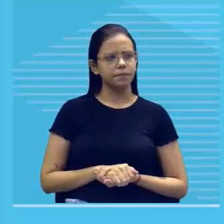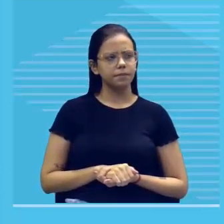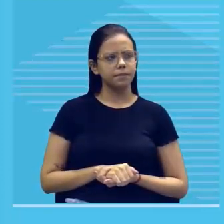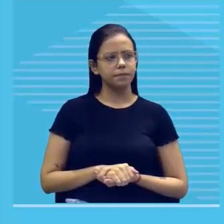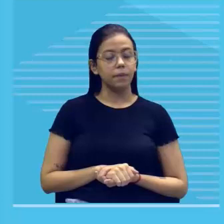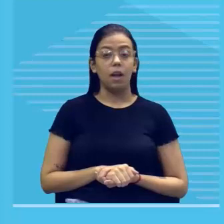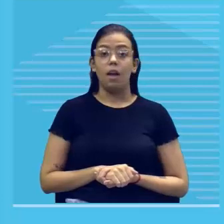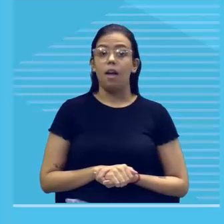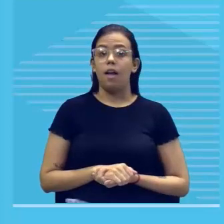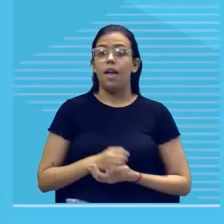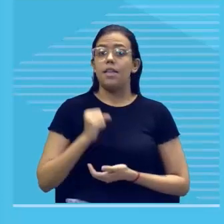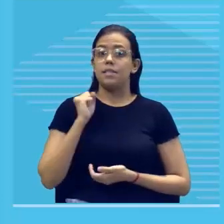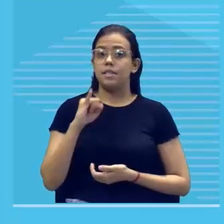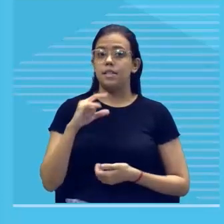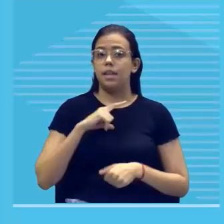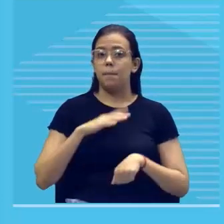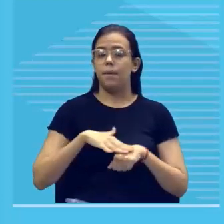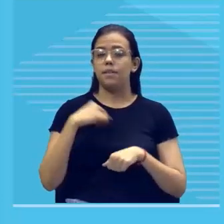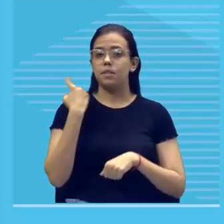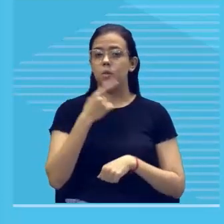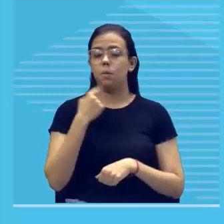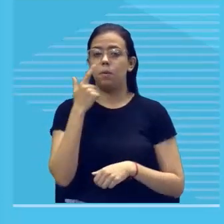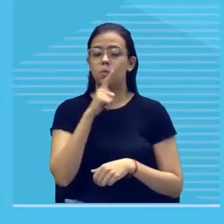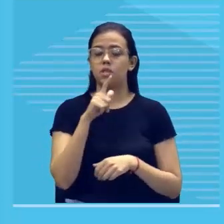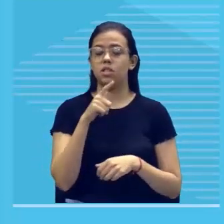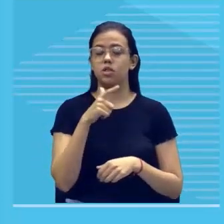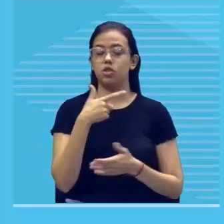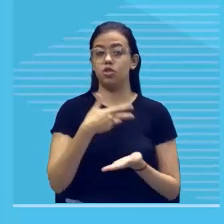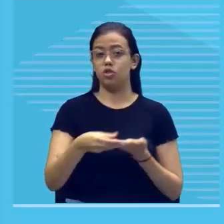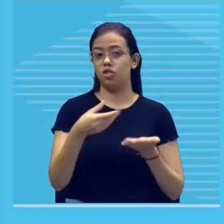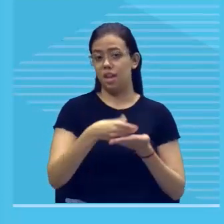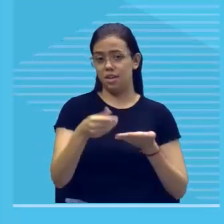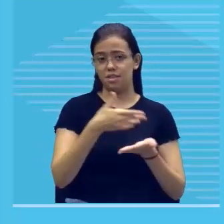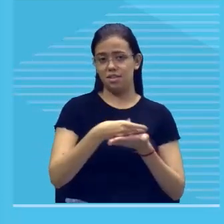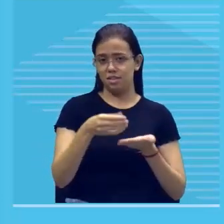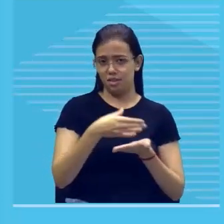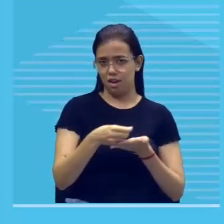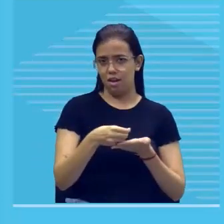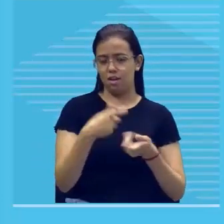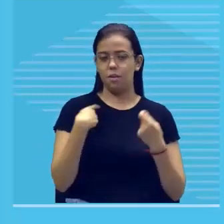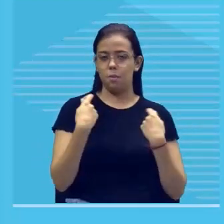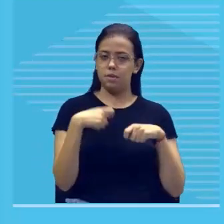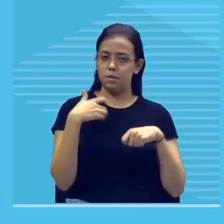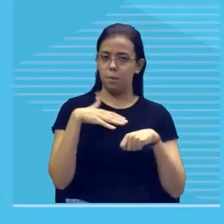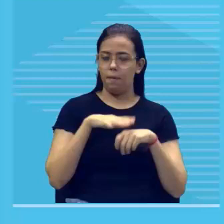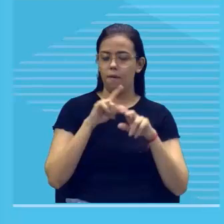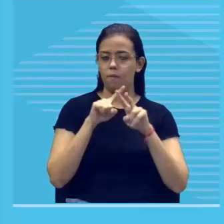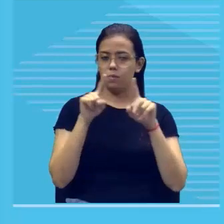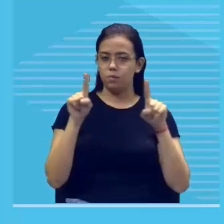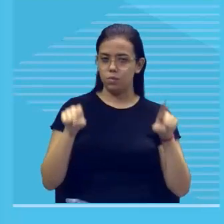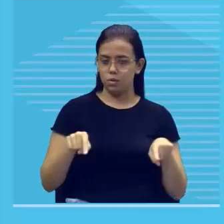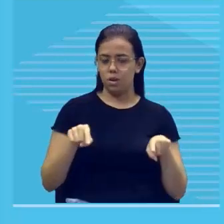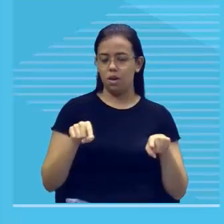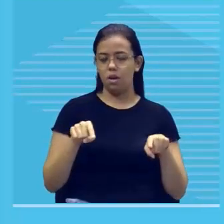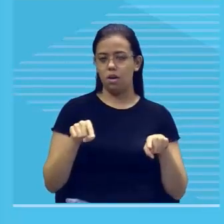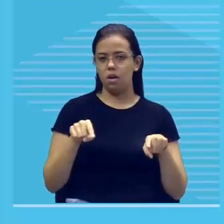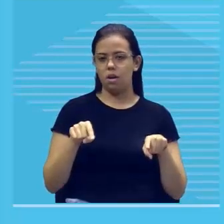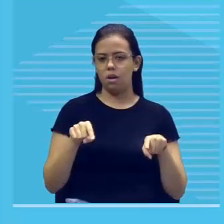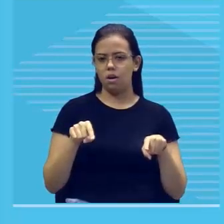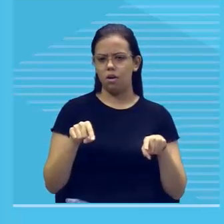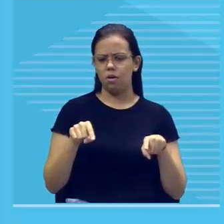digitalizar páginas e eu vou precisar de mais funcionários para fazer essa